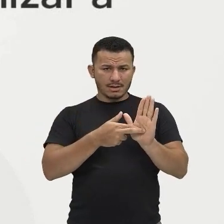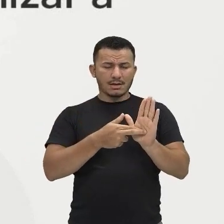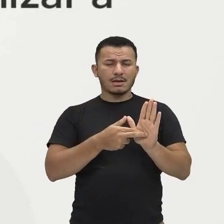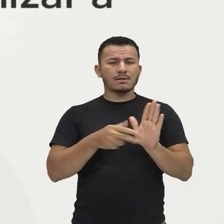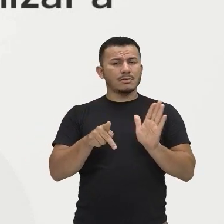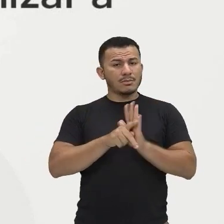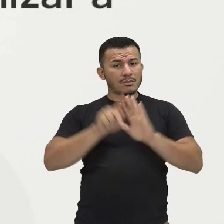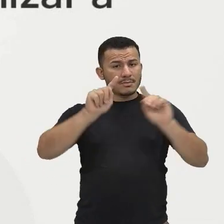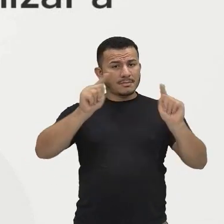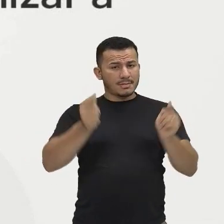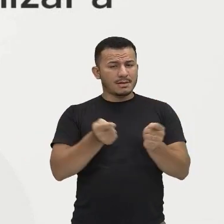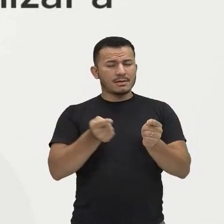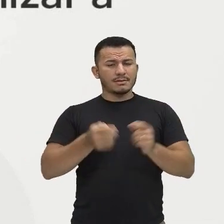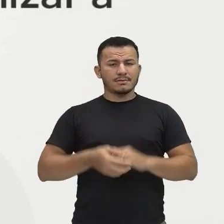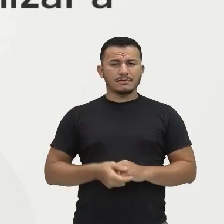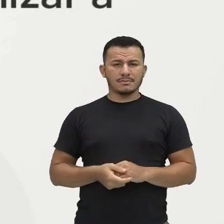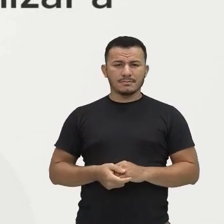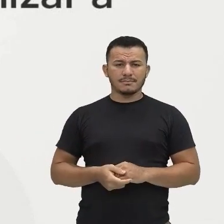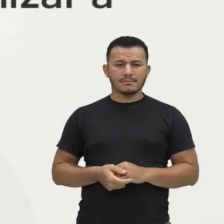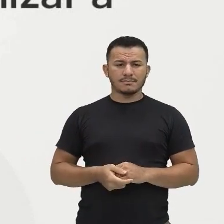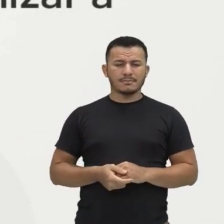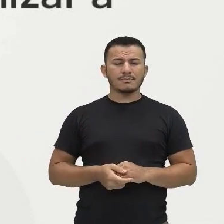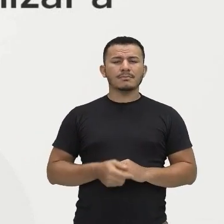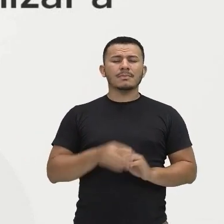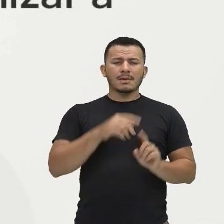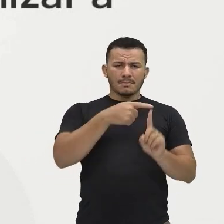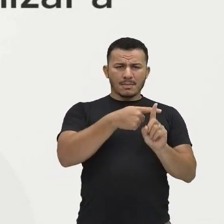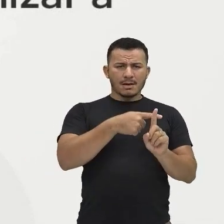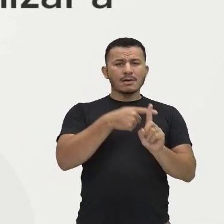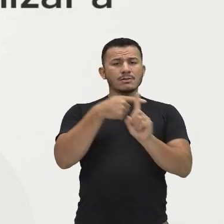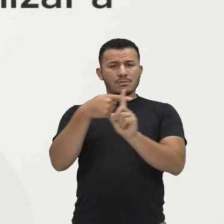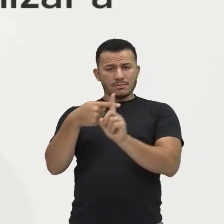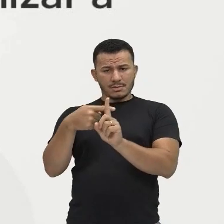para parênteses. Olha só. Mais com mais,